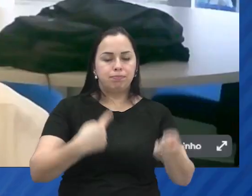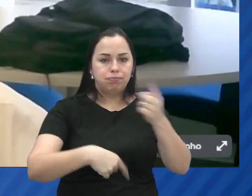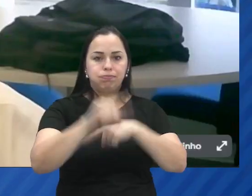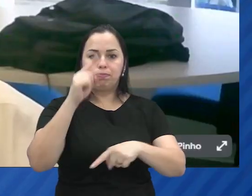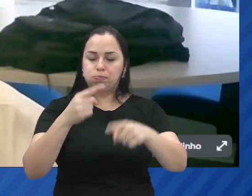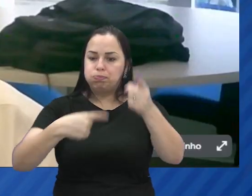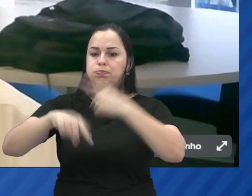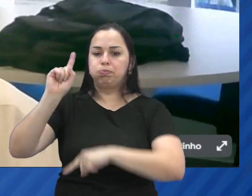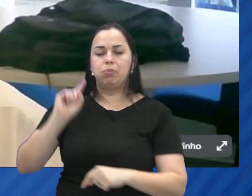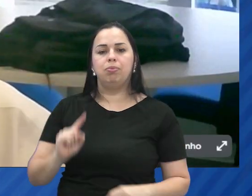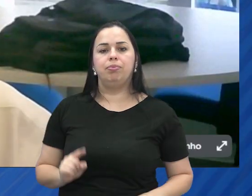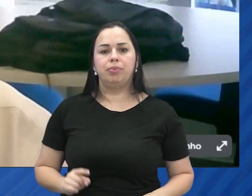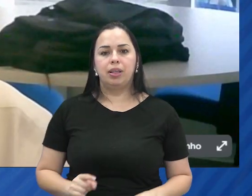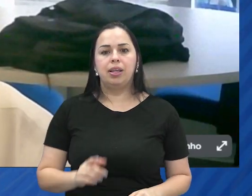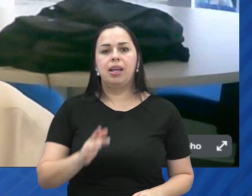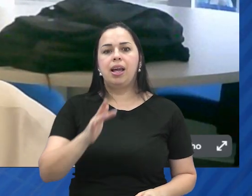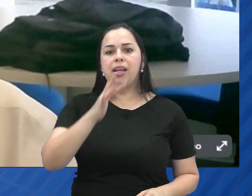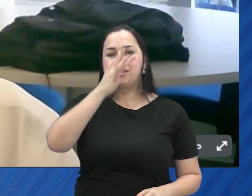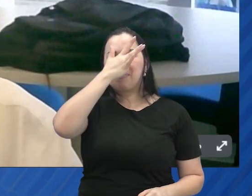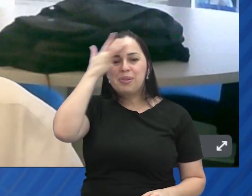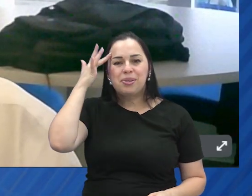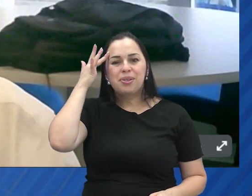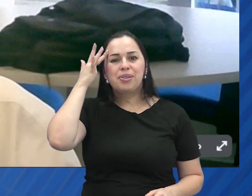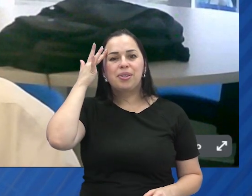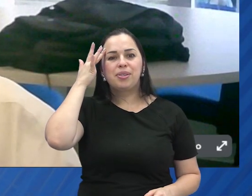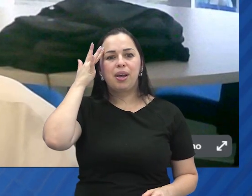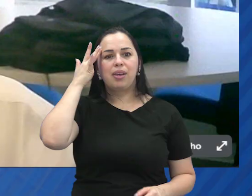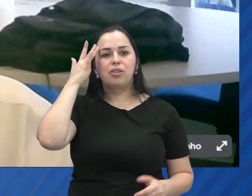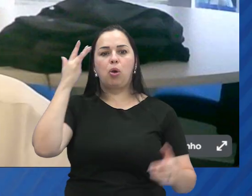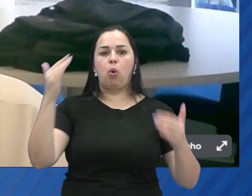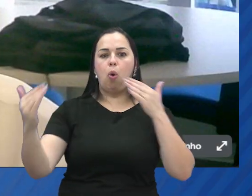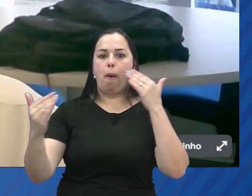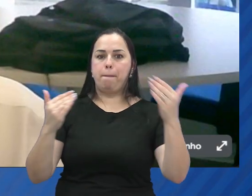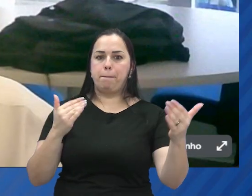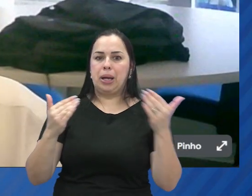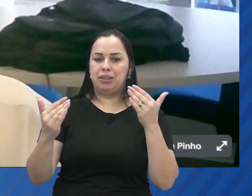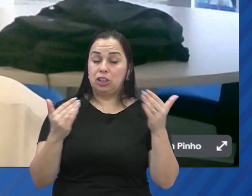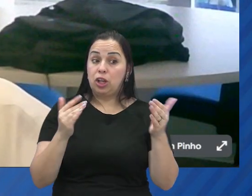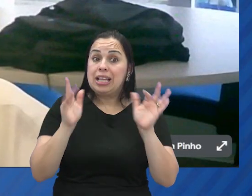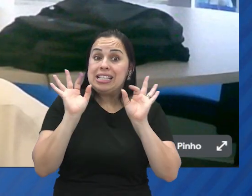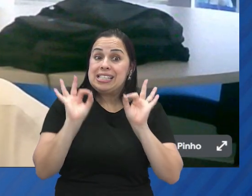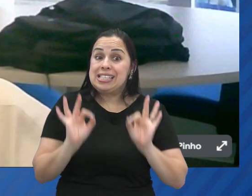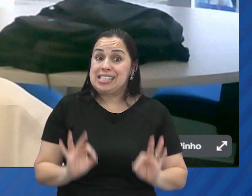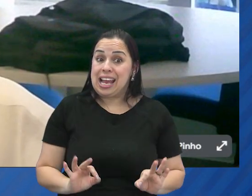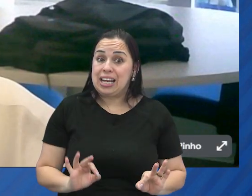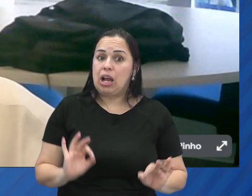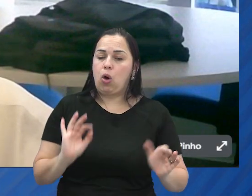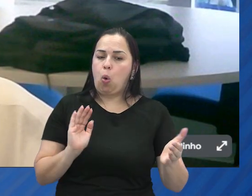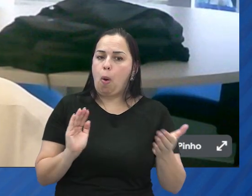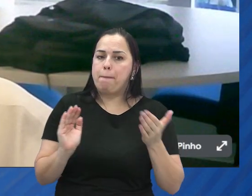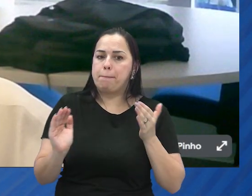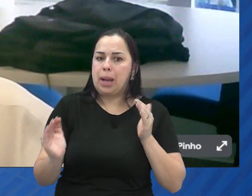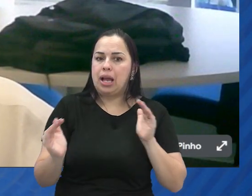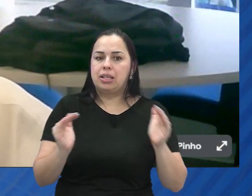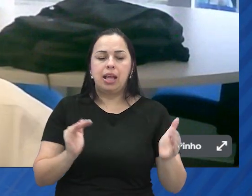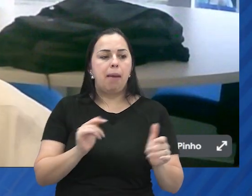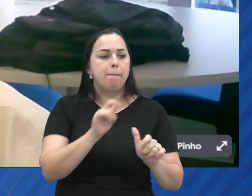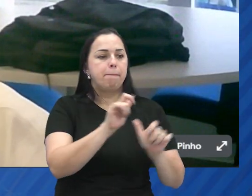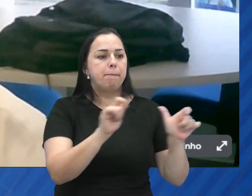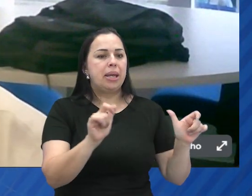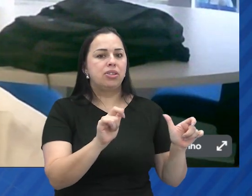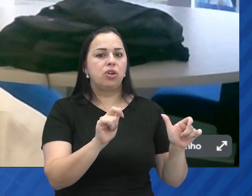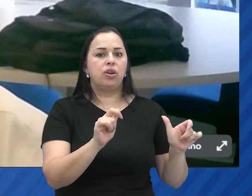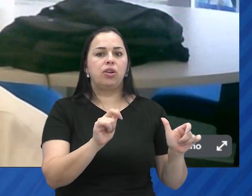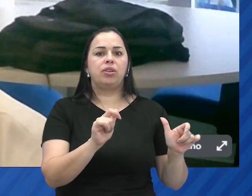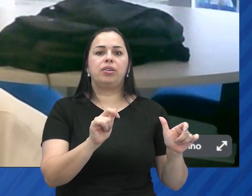social. Sempre que alguém pega esses dados e faz uma comparação controlada, quer dizer, não adianta você comparar pessoas que